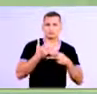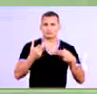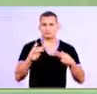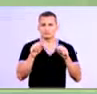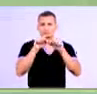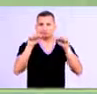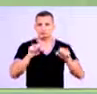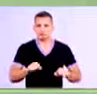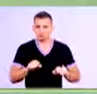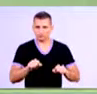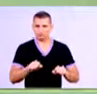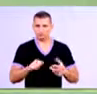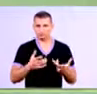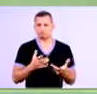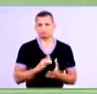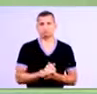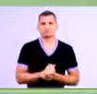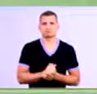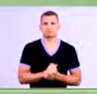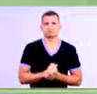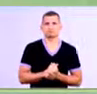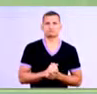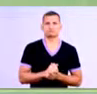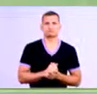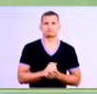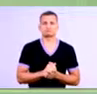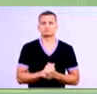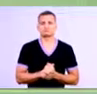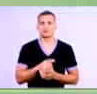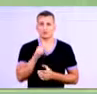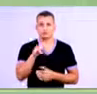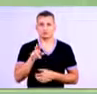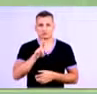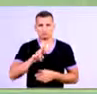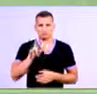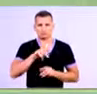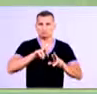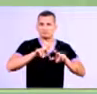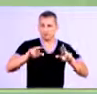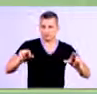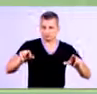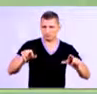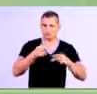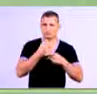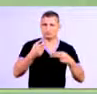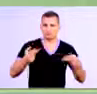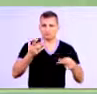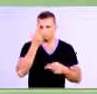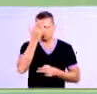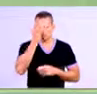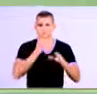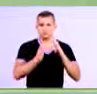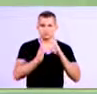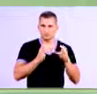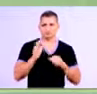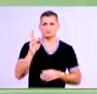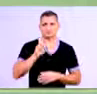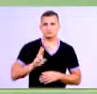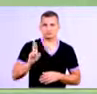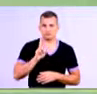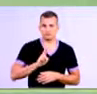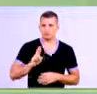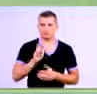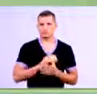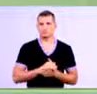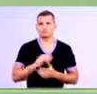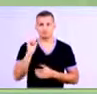se construir um modelo definitivo. É usado para diversas finalidades, facilitar a comunicação com o usuário,